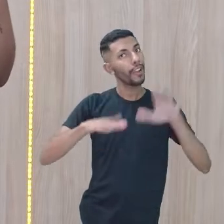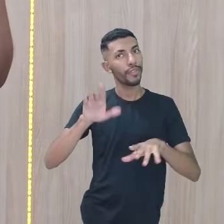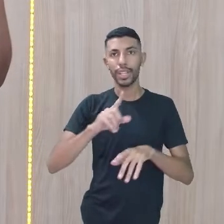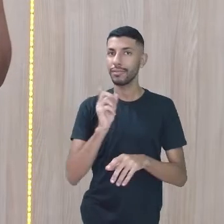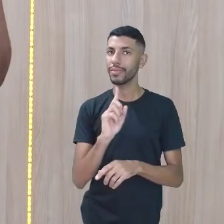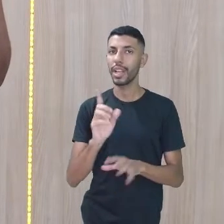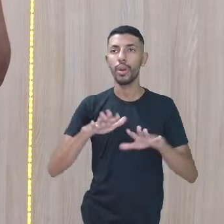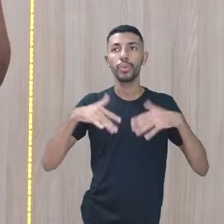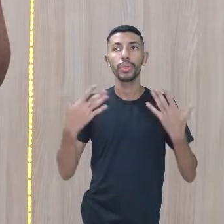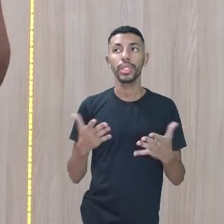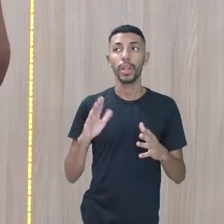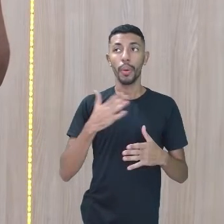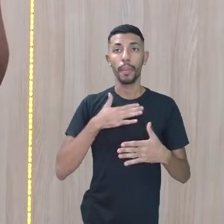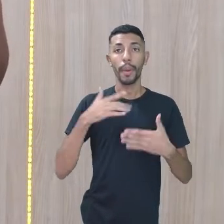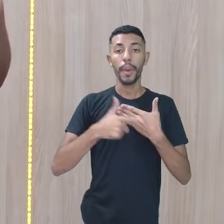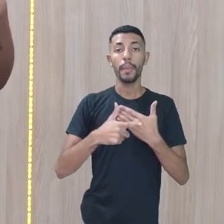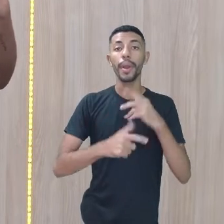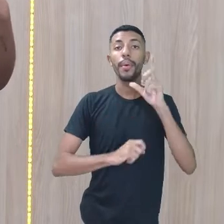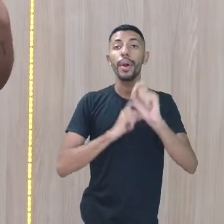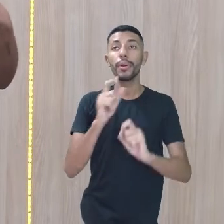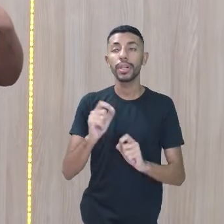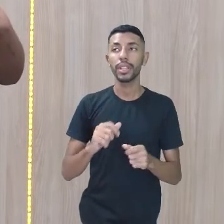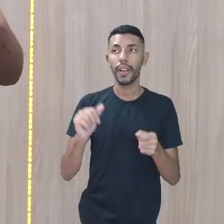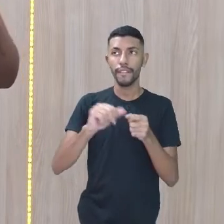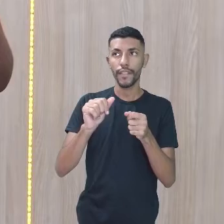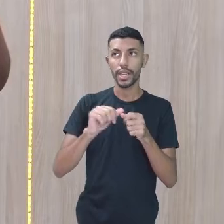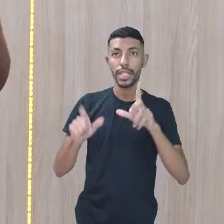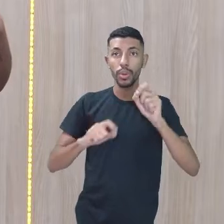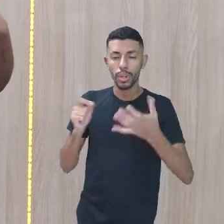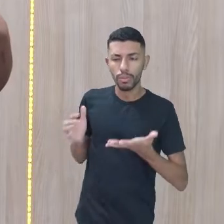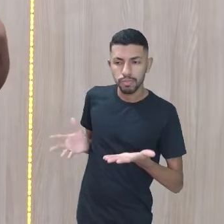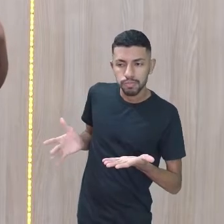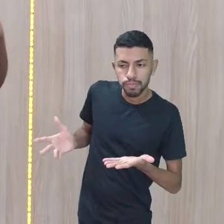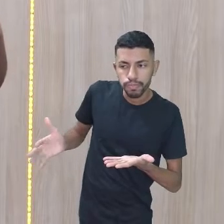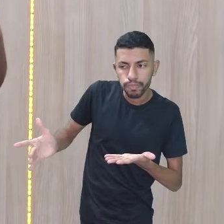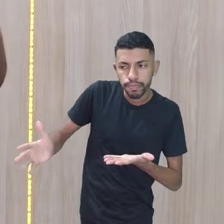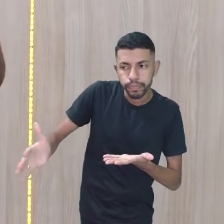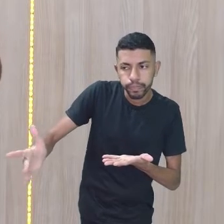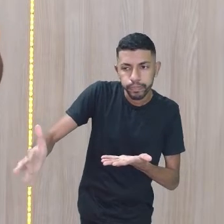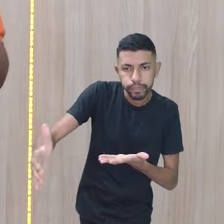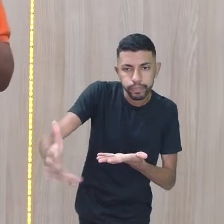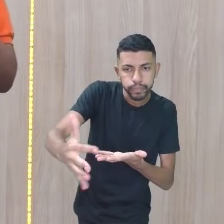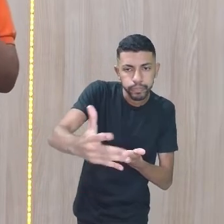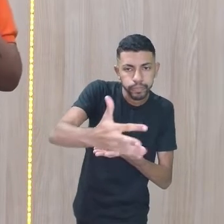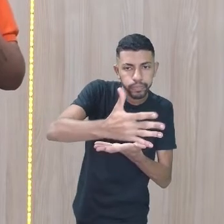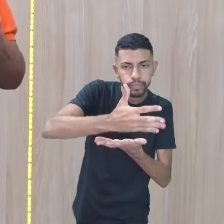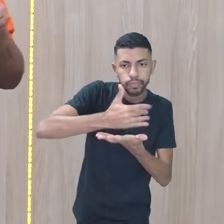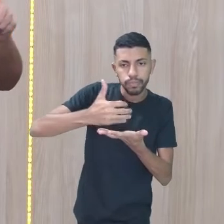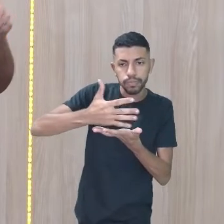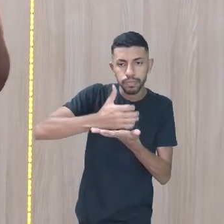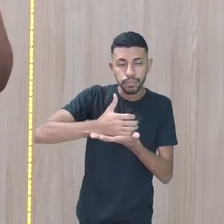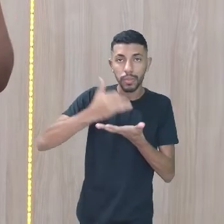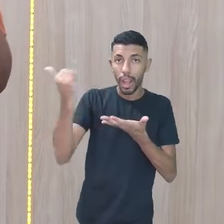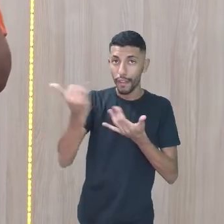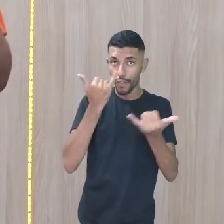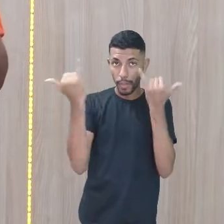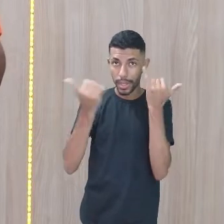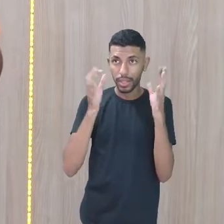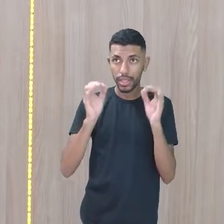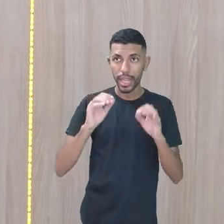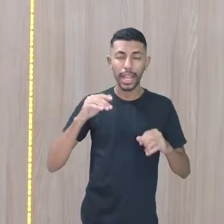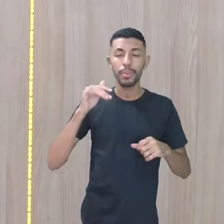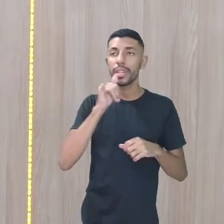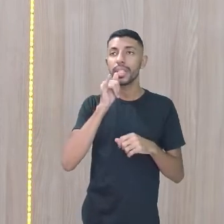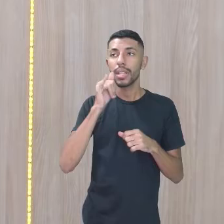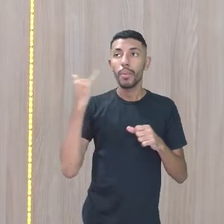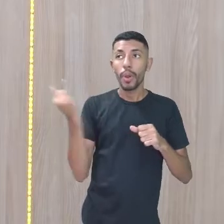Então, qual é o meu trabalho aqui? Fazer essa curadoria, né, de informações, o que é mais importante que o meu público